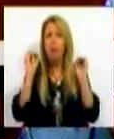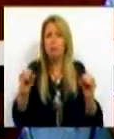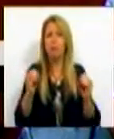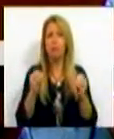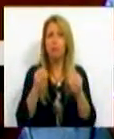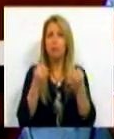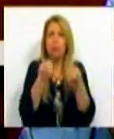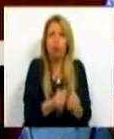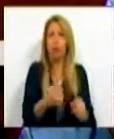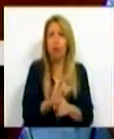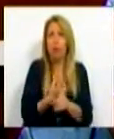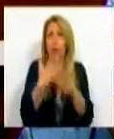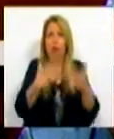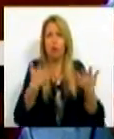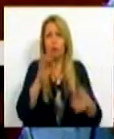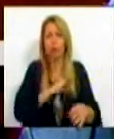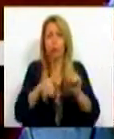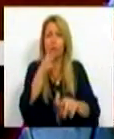Deputado.